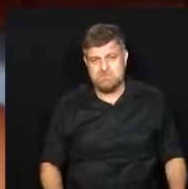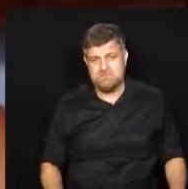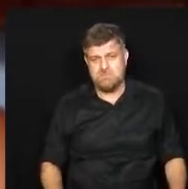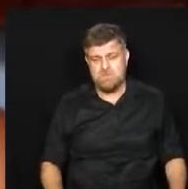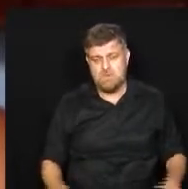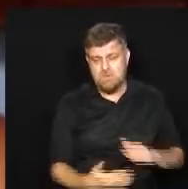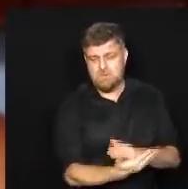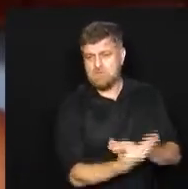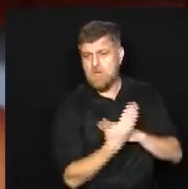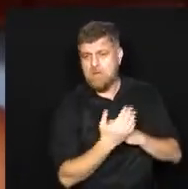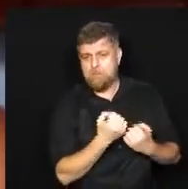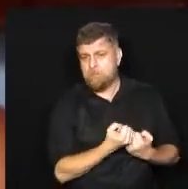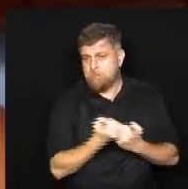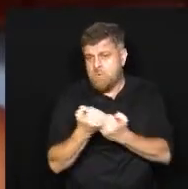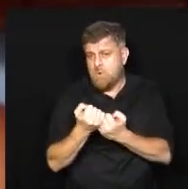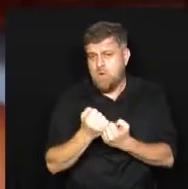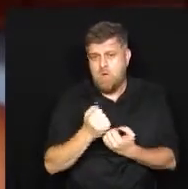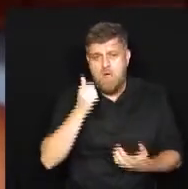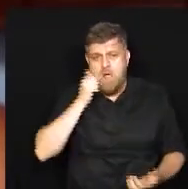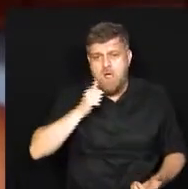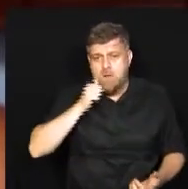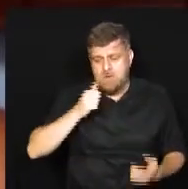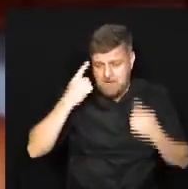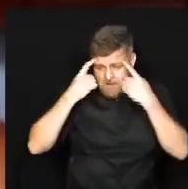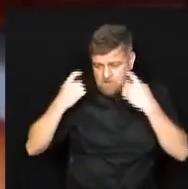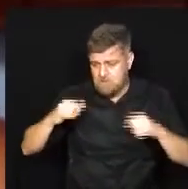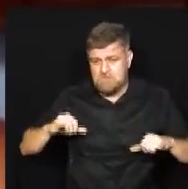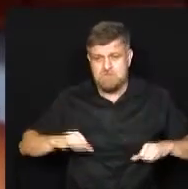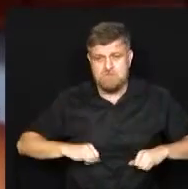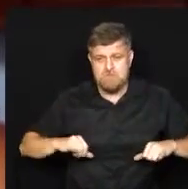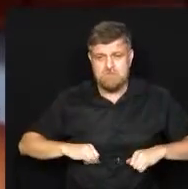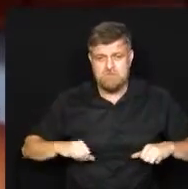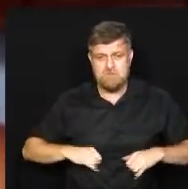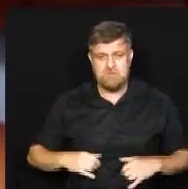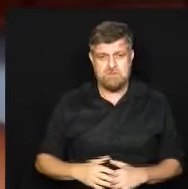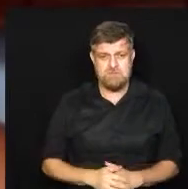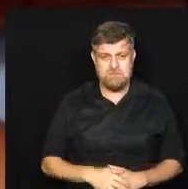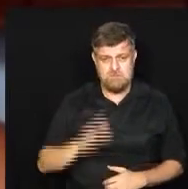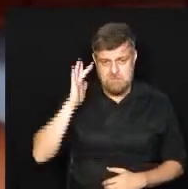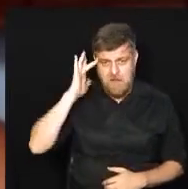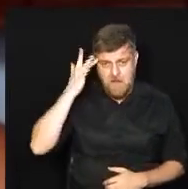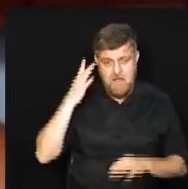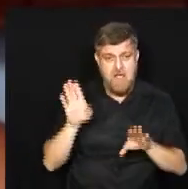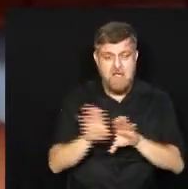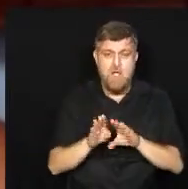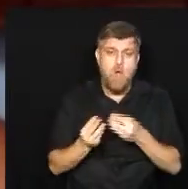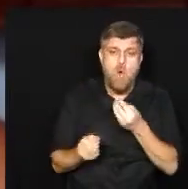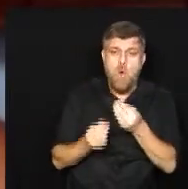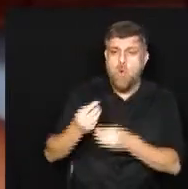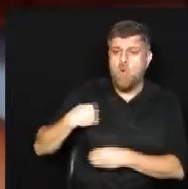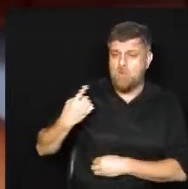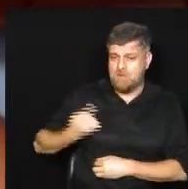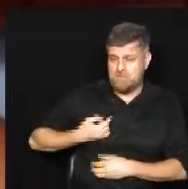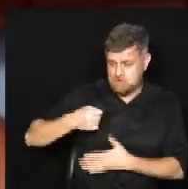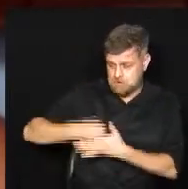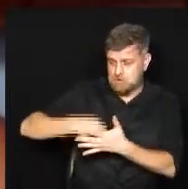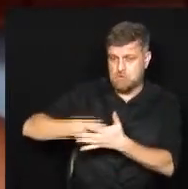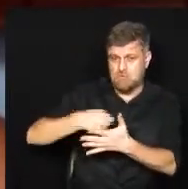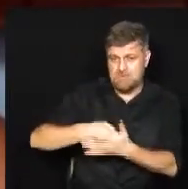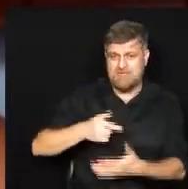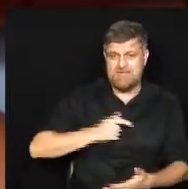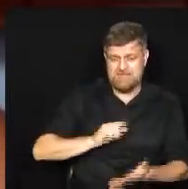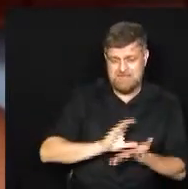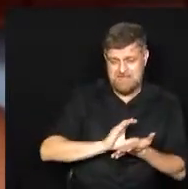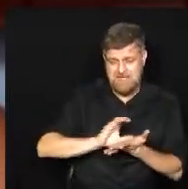de auxílio, de apoio para as mulheres em situação de violência. Então, acho que essa é uma demanda também, como que a gente luta e garante